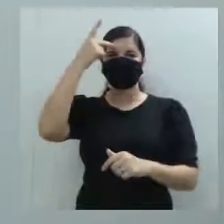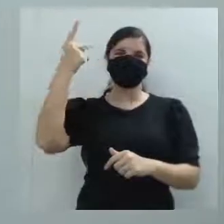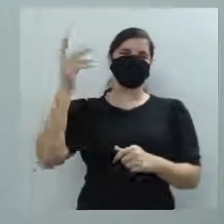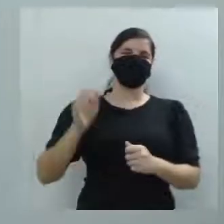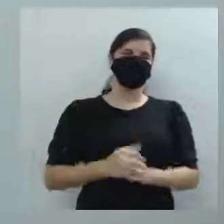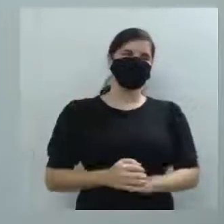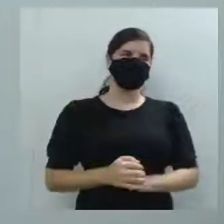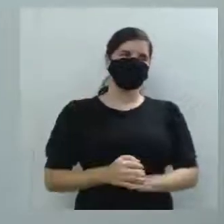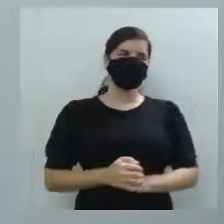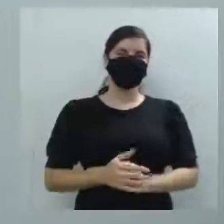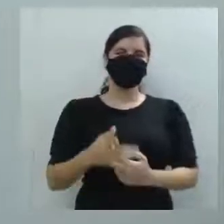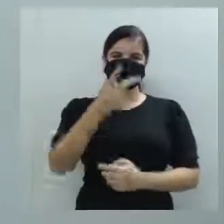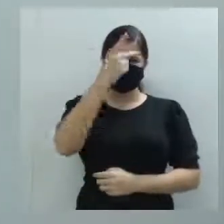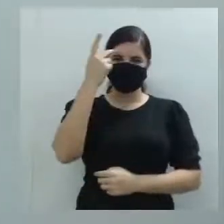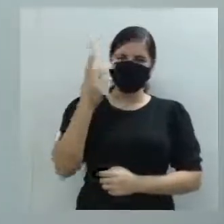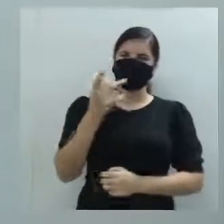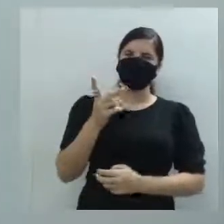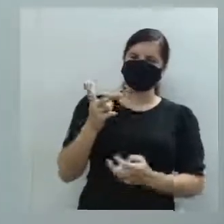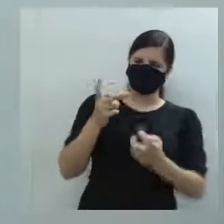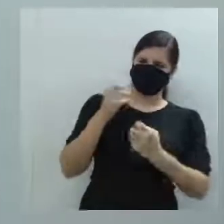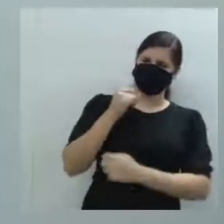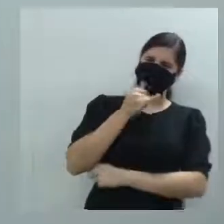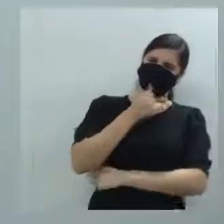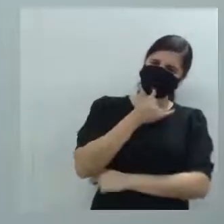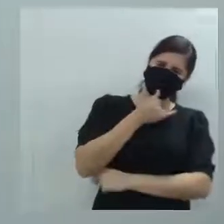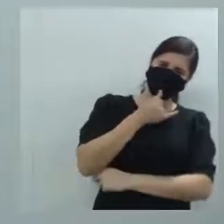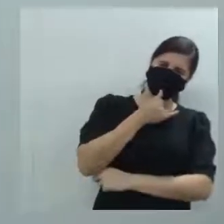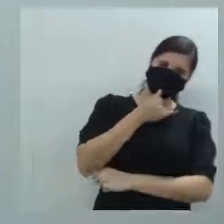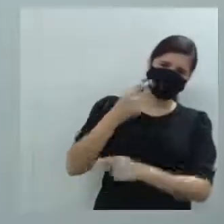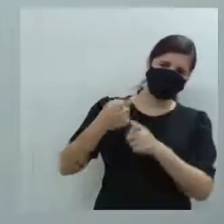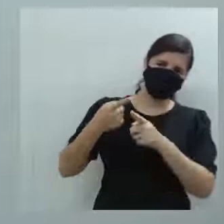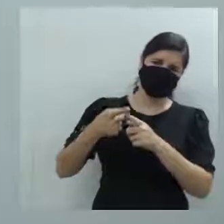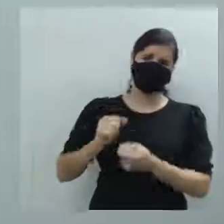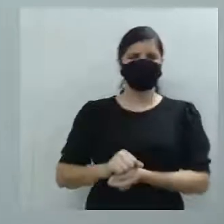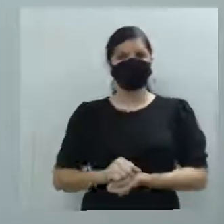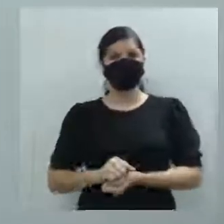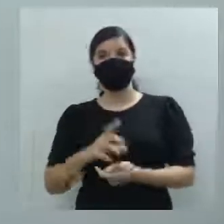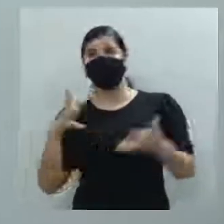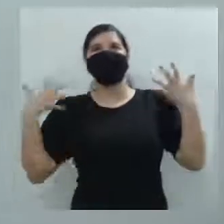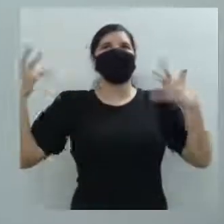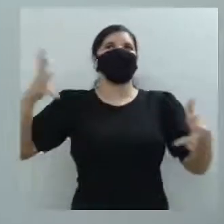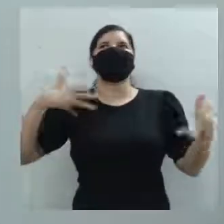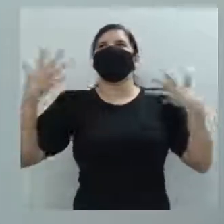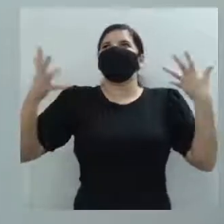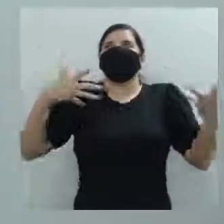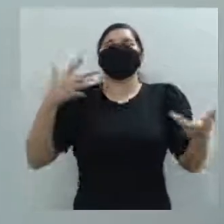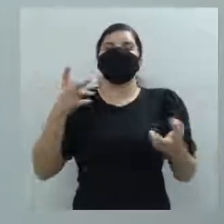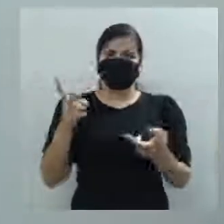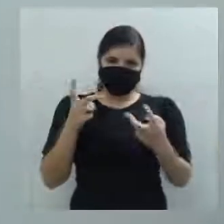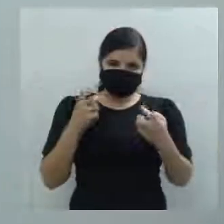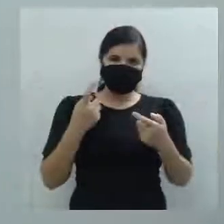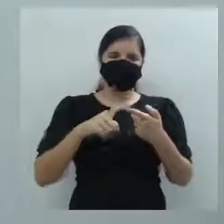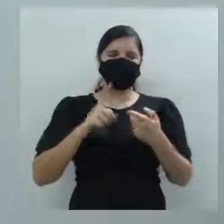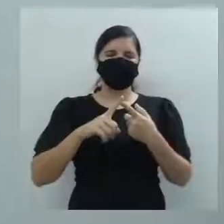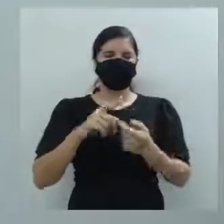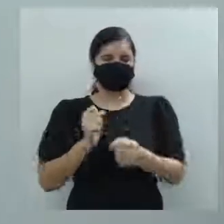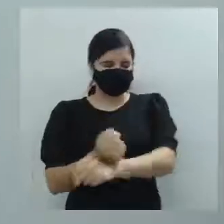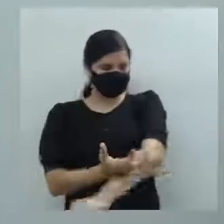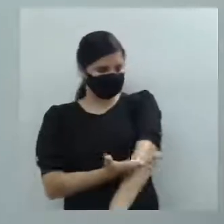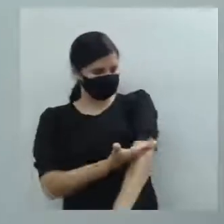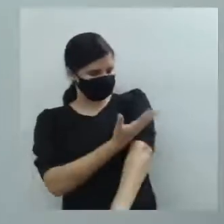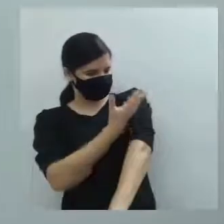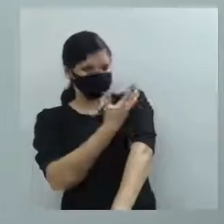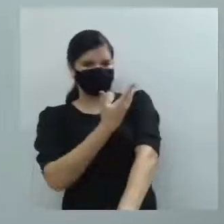bem, certo? Quando alguém está triste, alegre, está muito emocionado, justamente tanto por